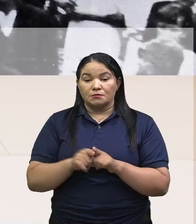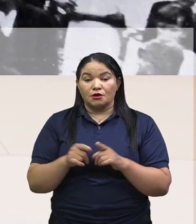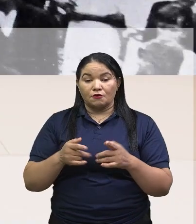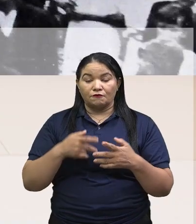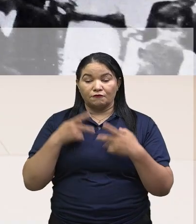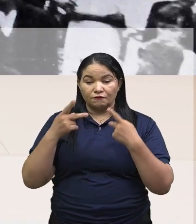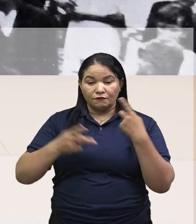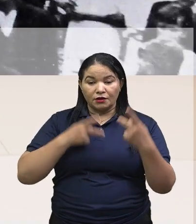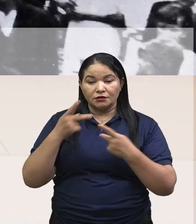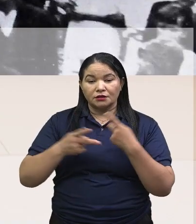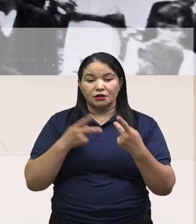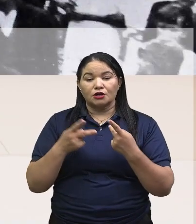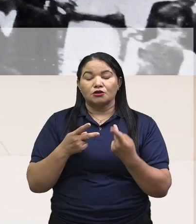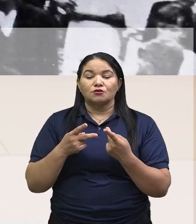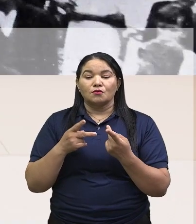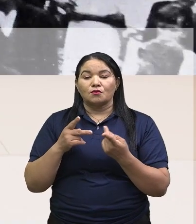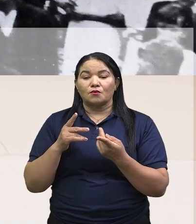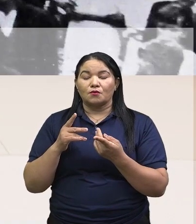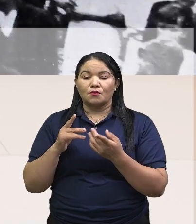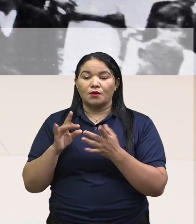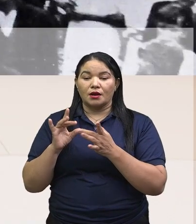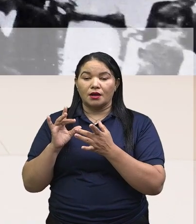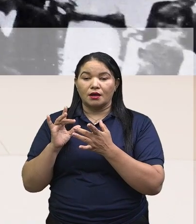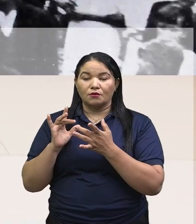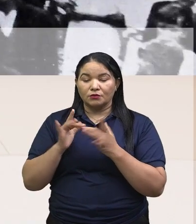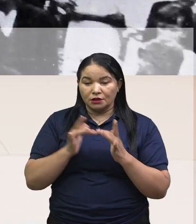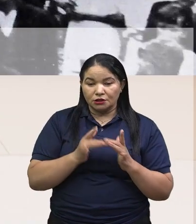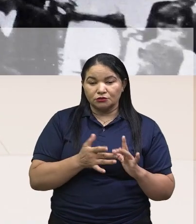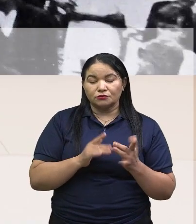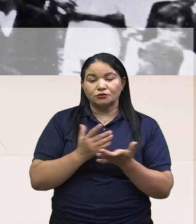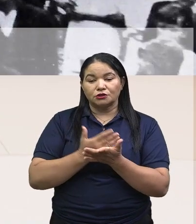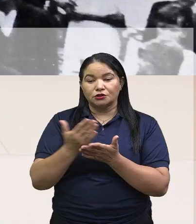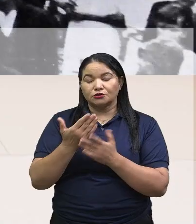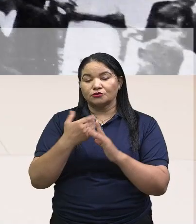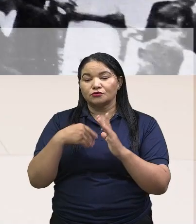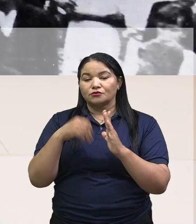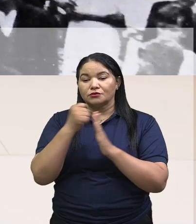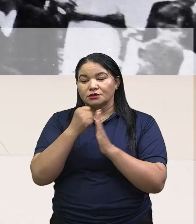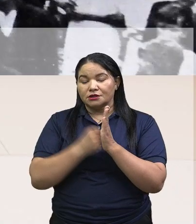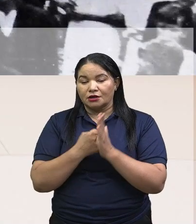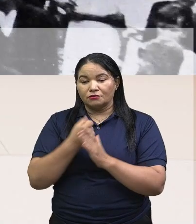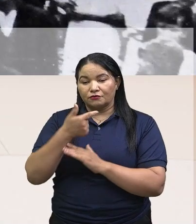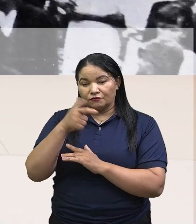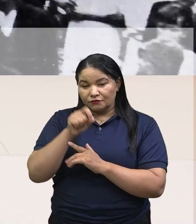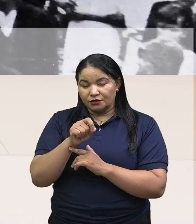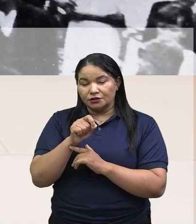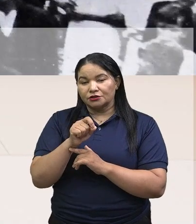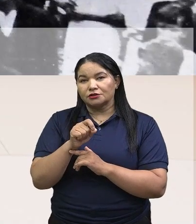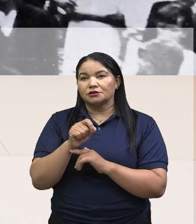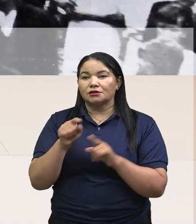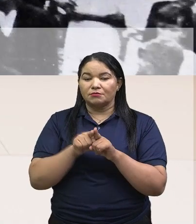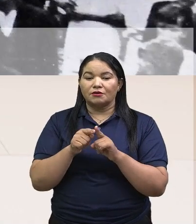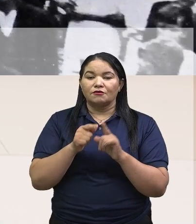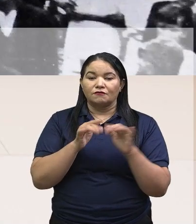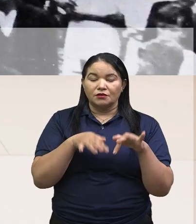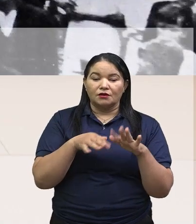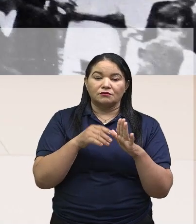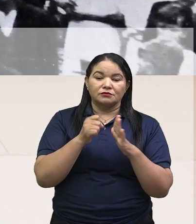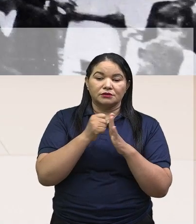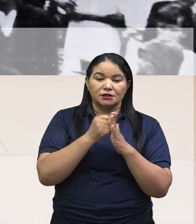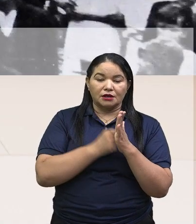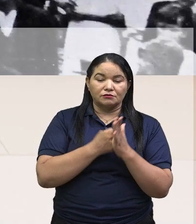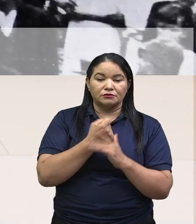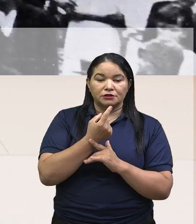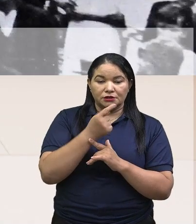desse contexto do início do século XX, final do século XIX, também